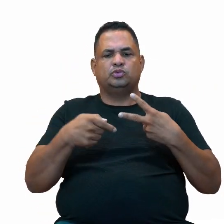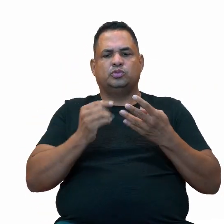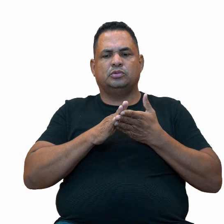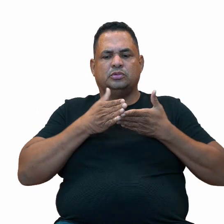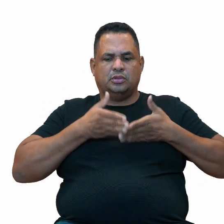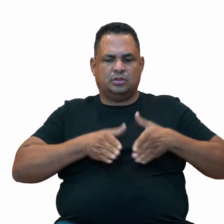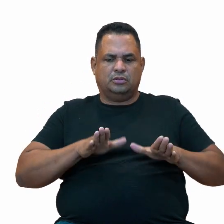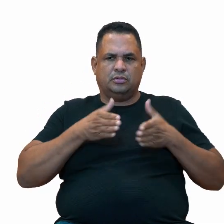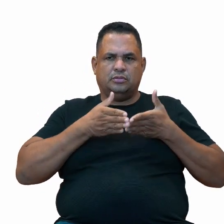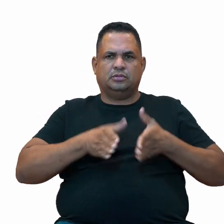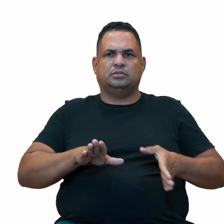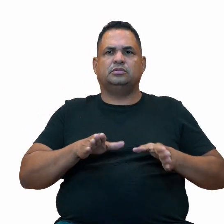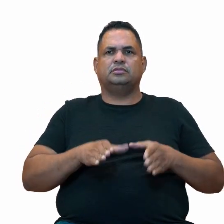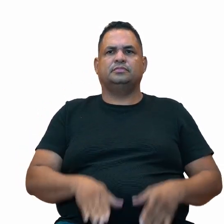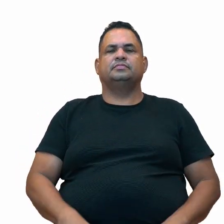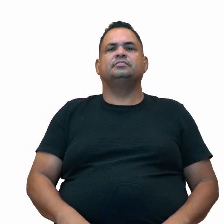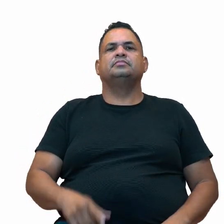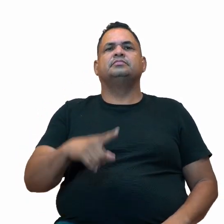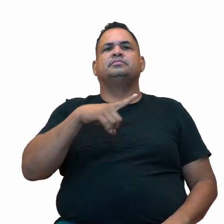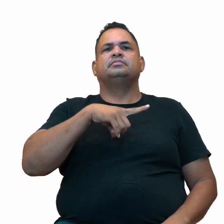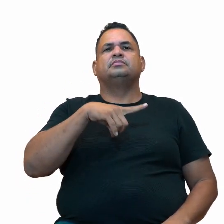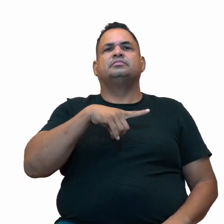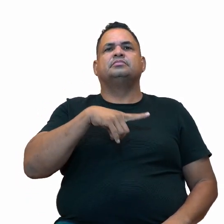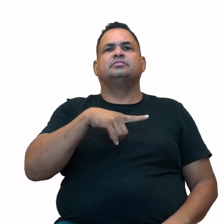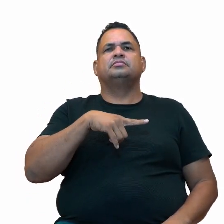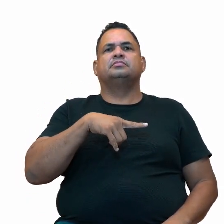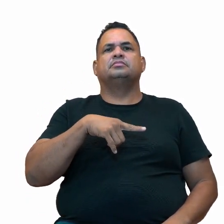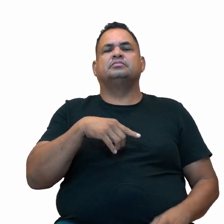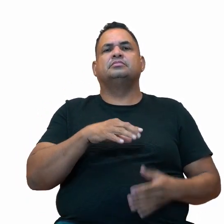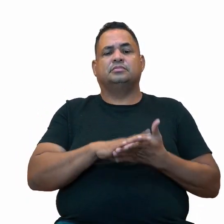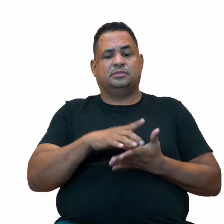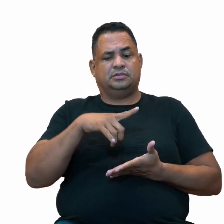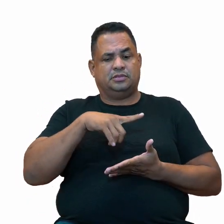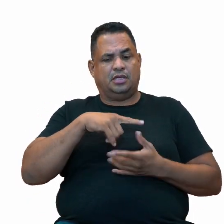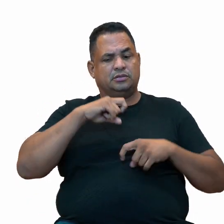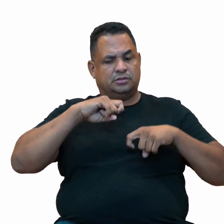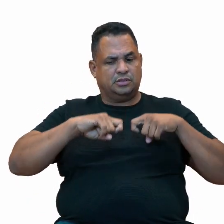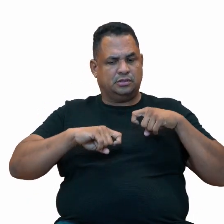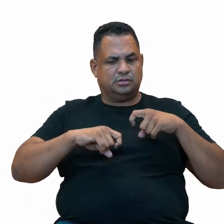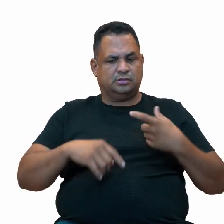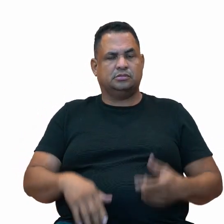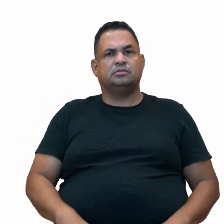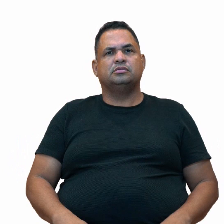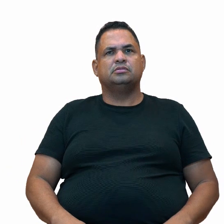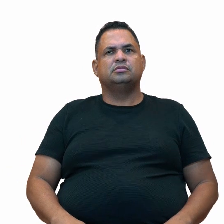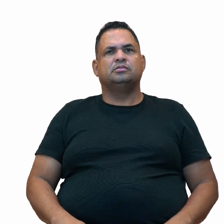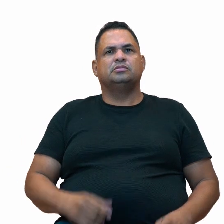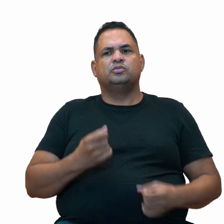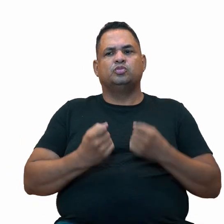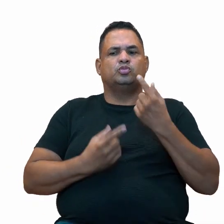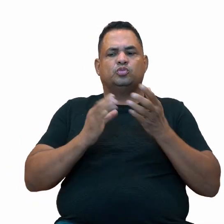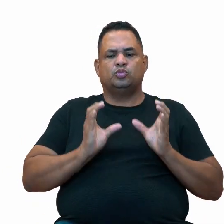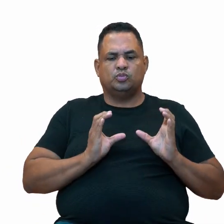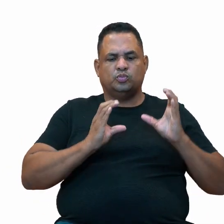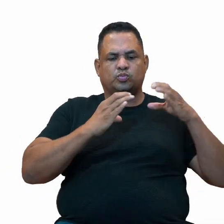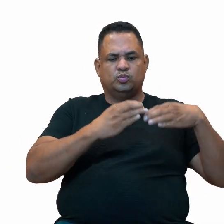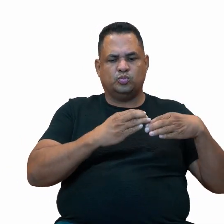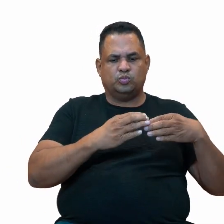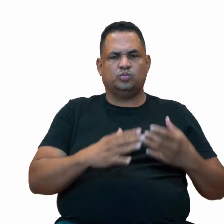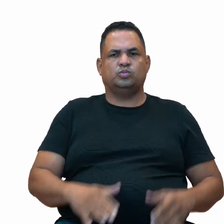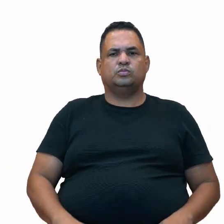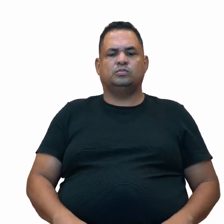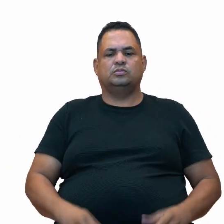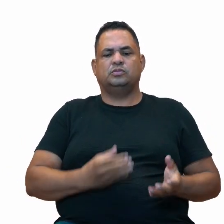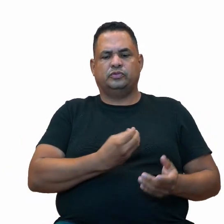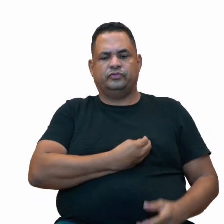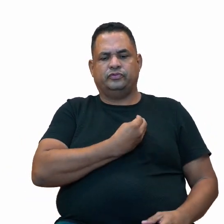reprodutivas, tá? Então, nós vamos ter a forma assexuada de alguns grupos de seres